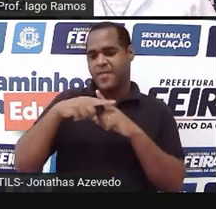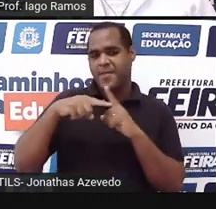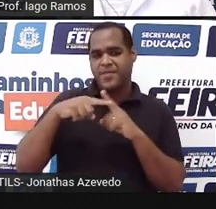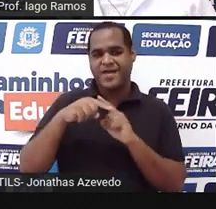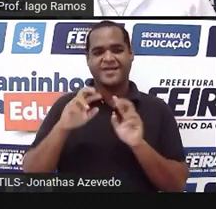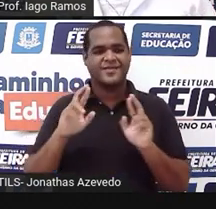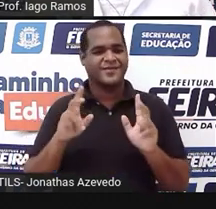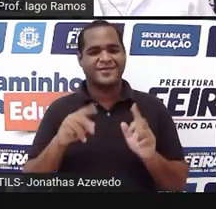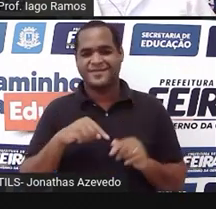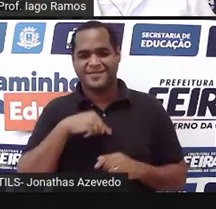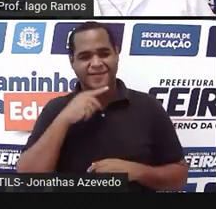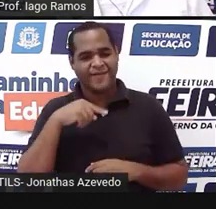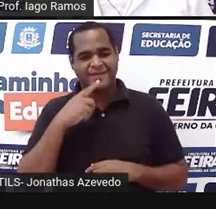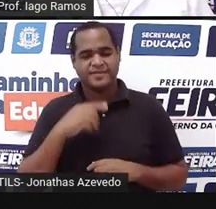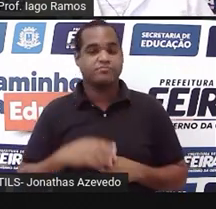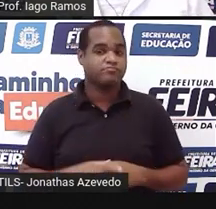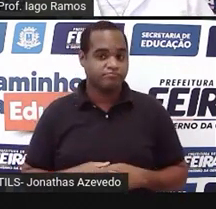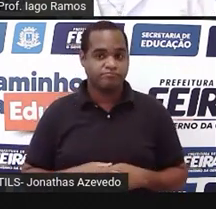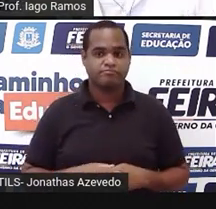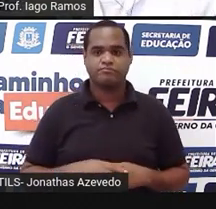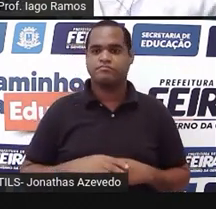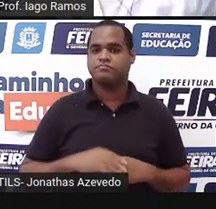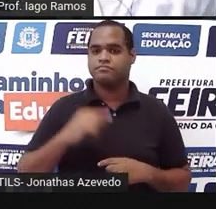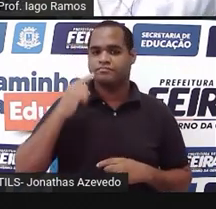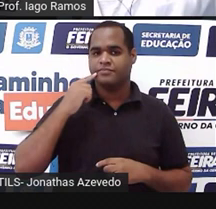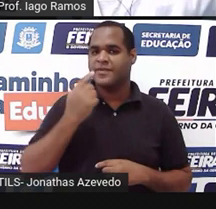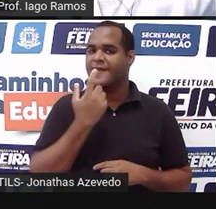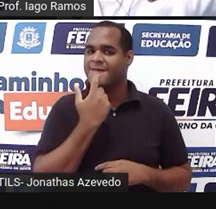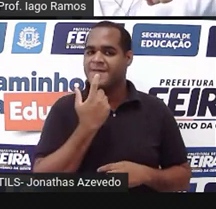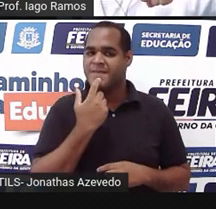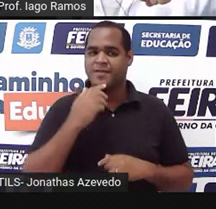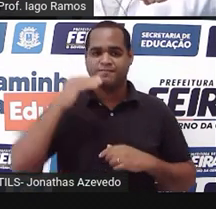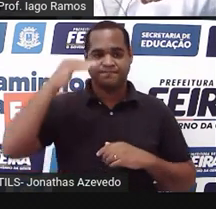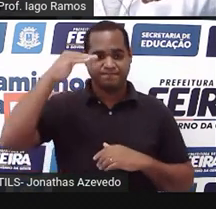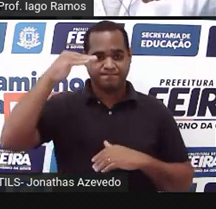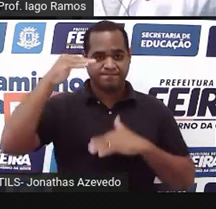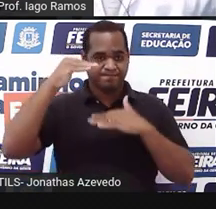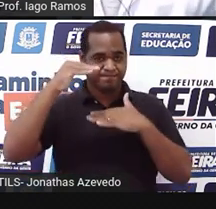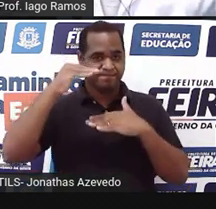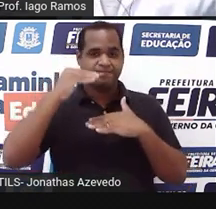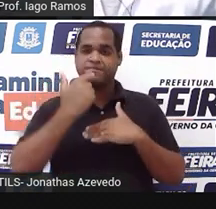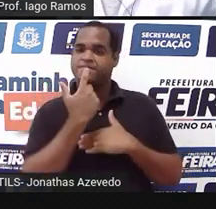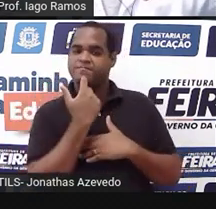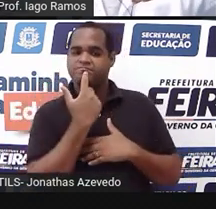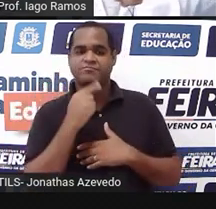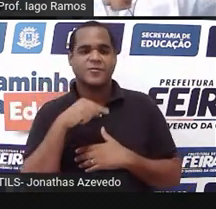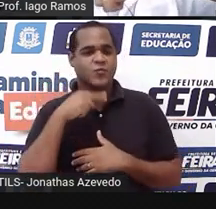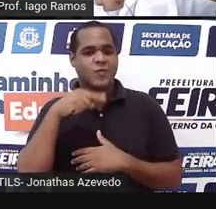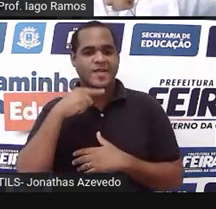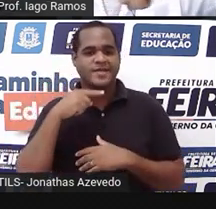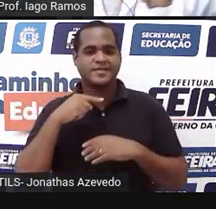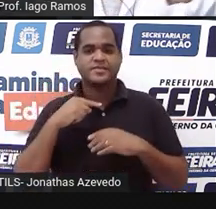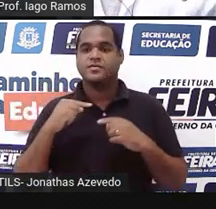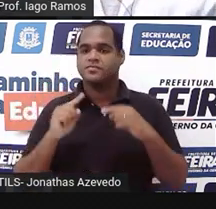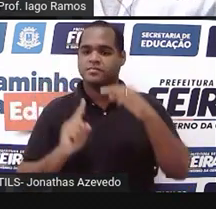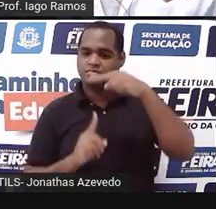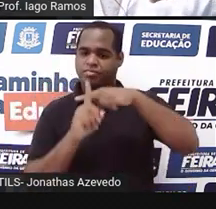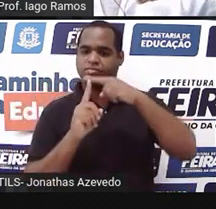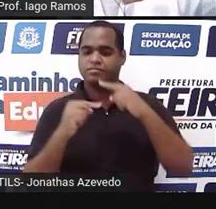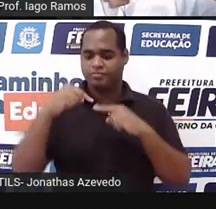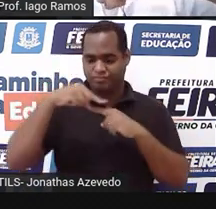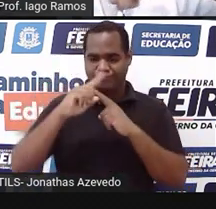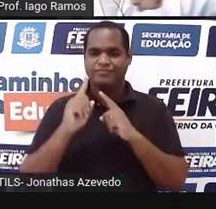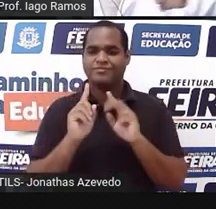então naquela figura aqueles lados em vermelho o lado de baixo e o lado de cima e eles não